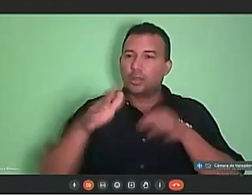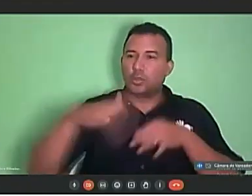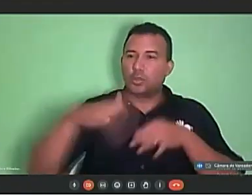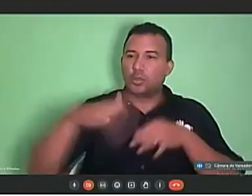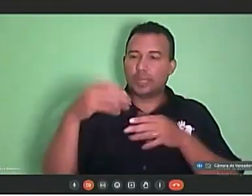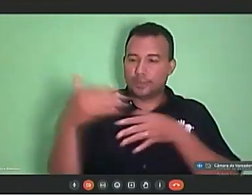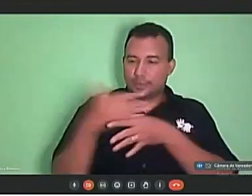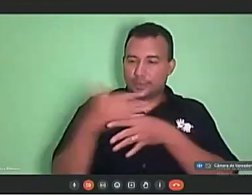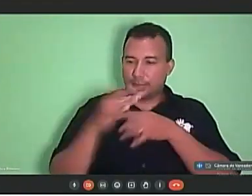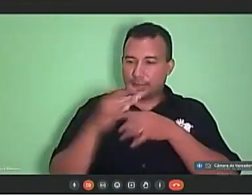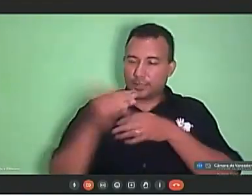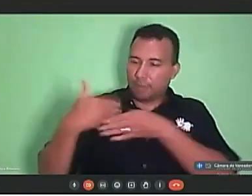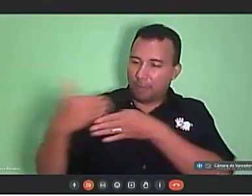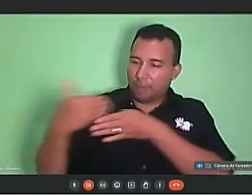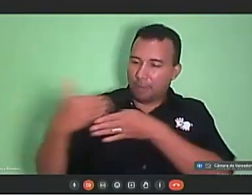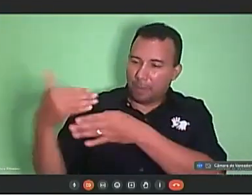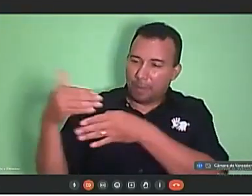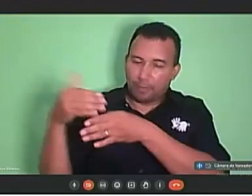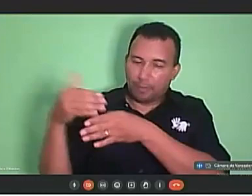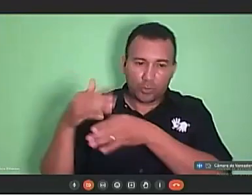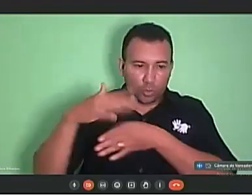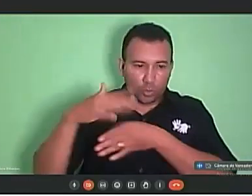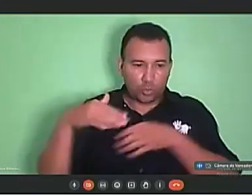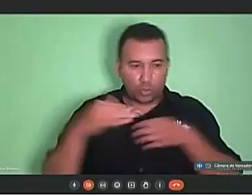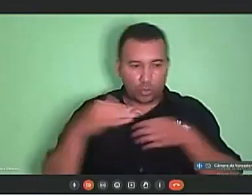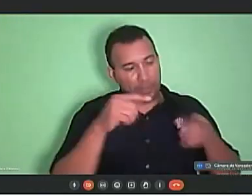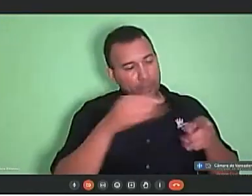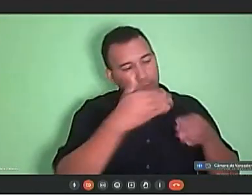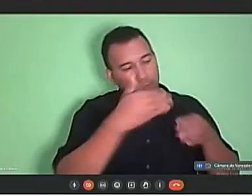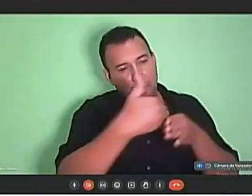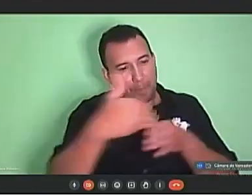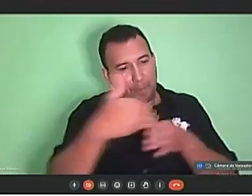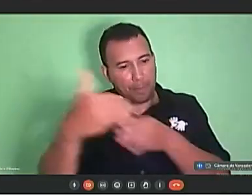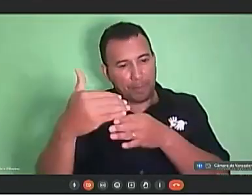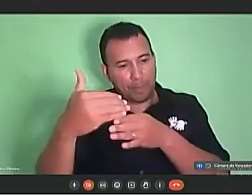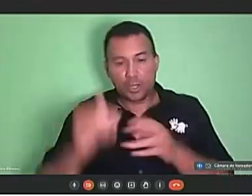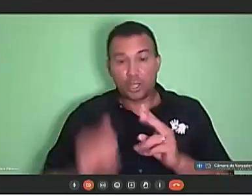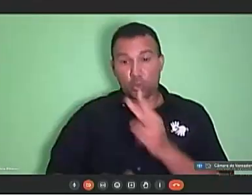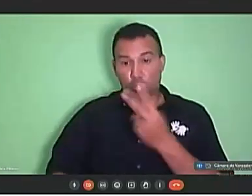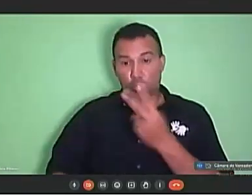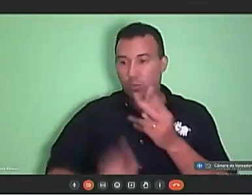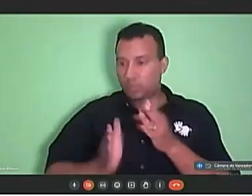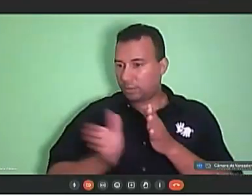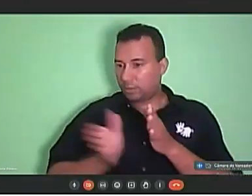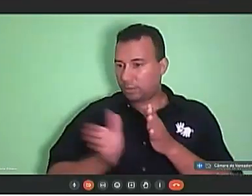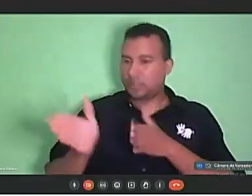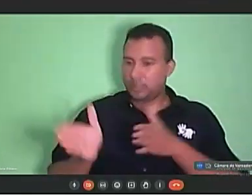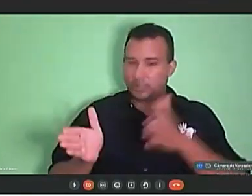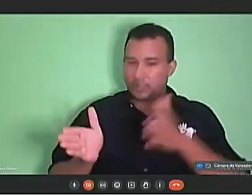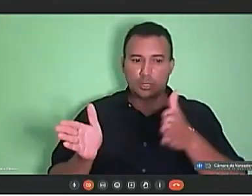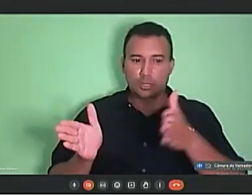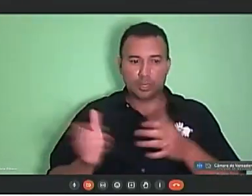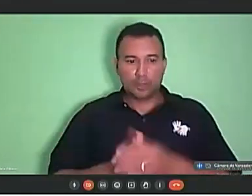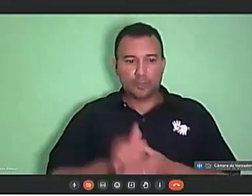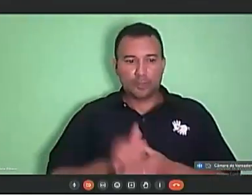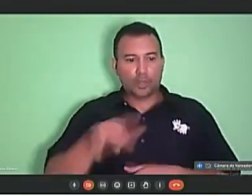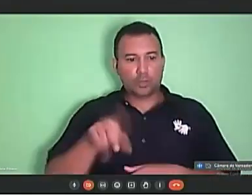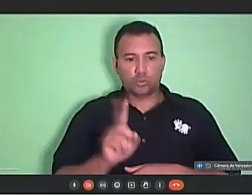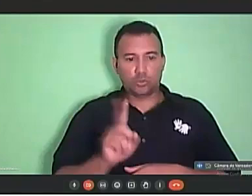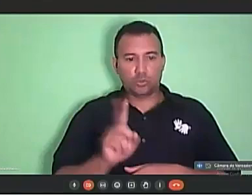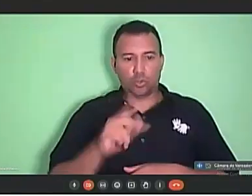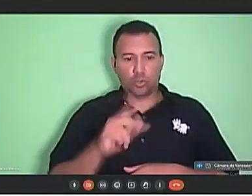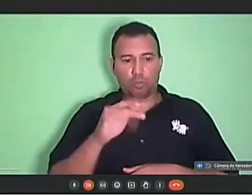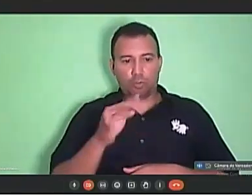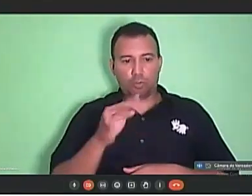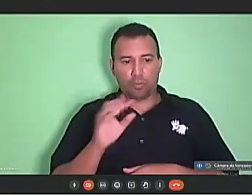ser democrático e cercar as duas margens do rio e não apenas os centros de Porto União da Vitória, para cercar os bairros que